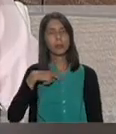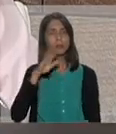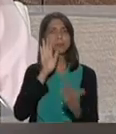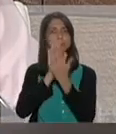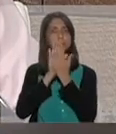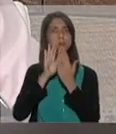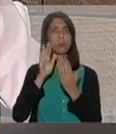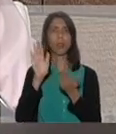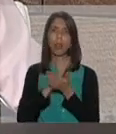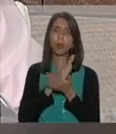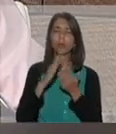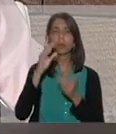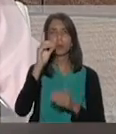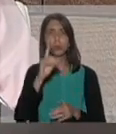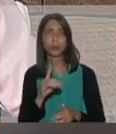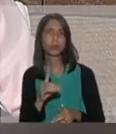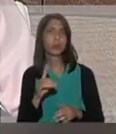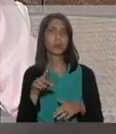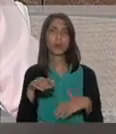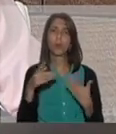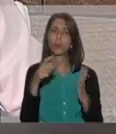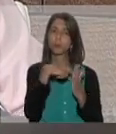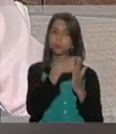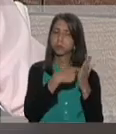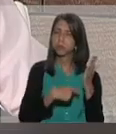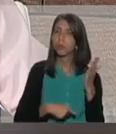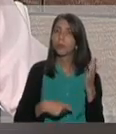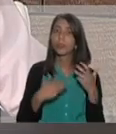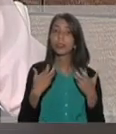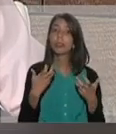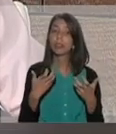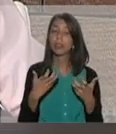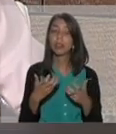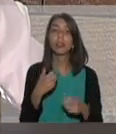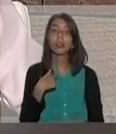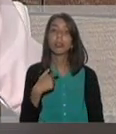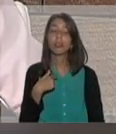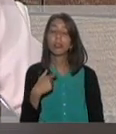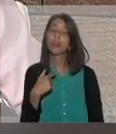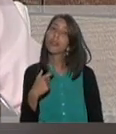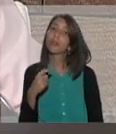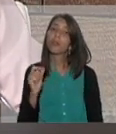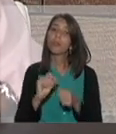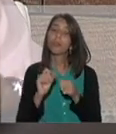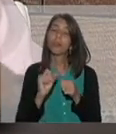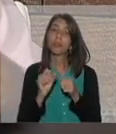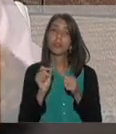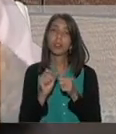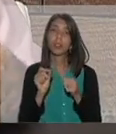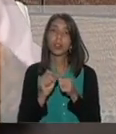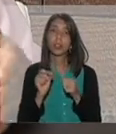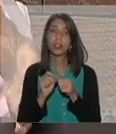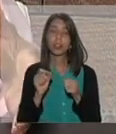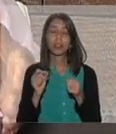de frente com certos diretores ou certos autores que queriam que eu fizesse